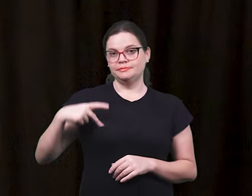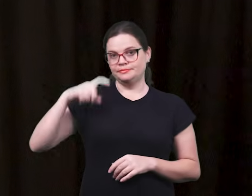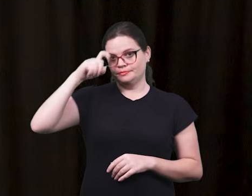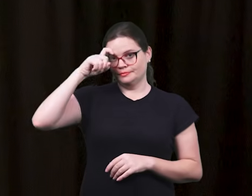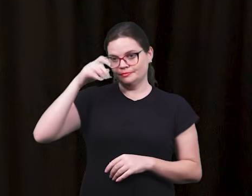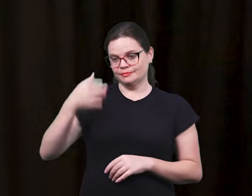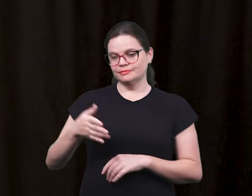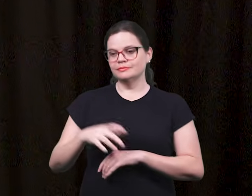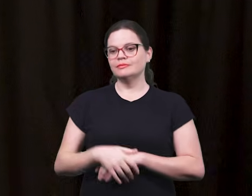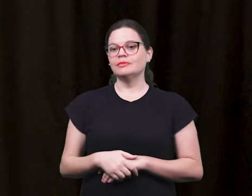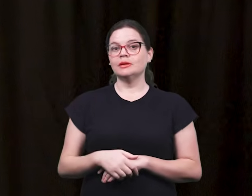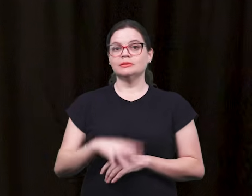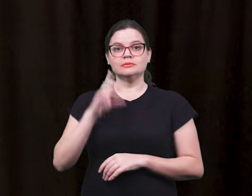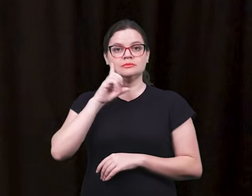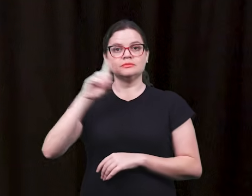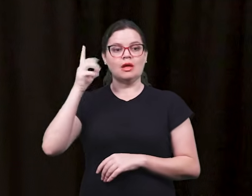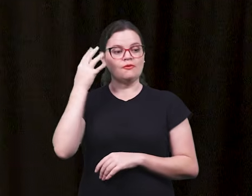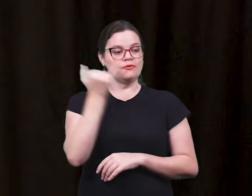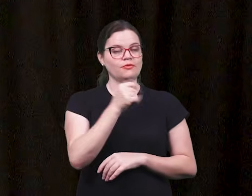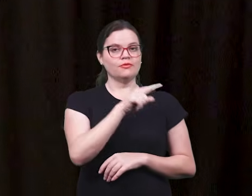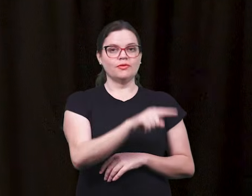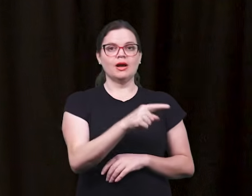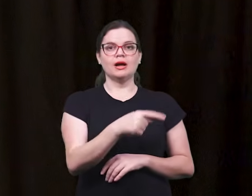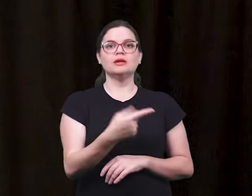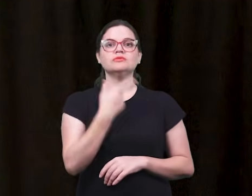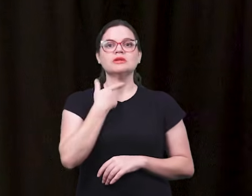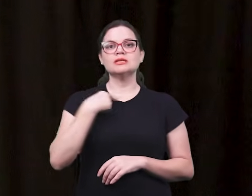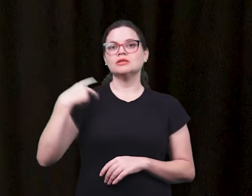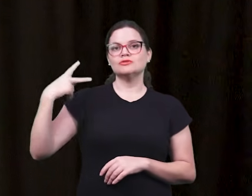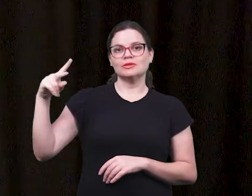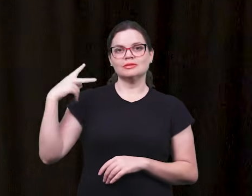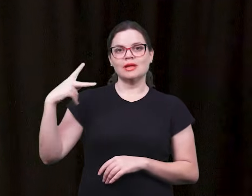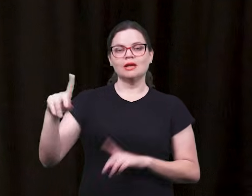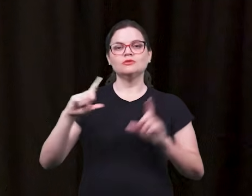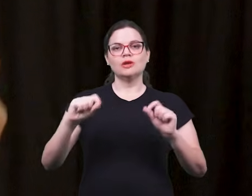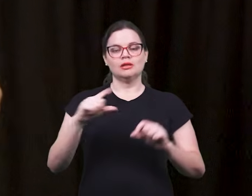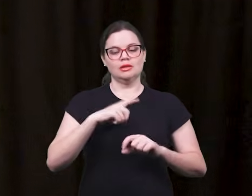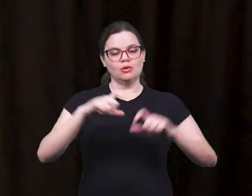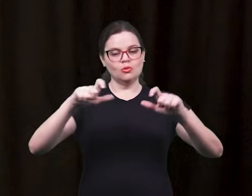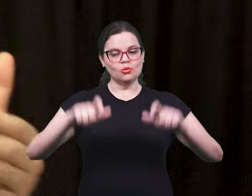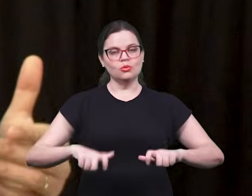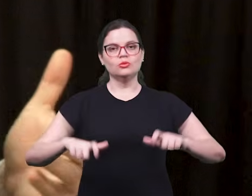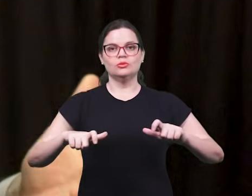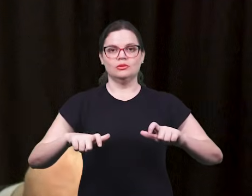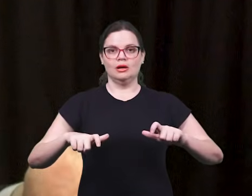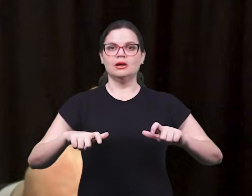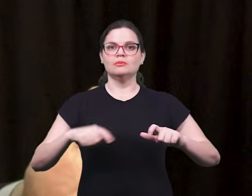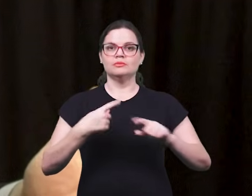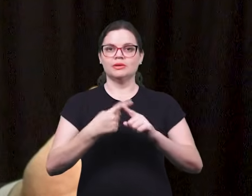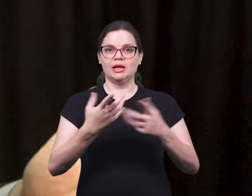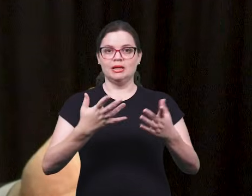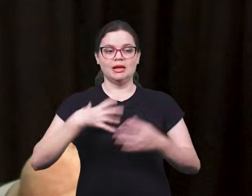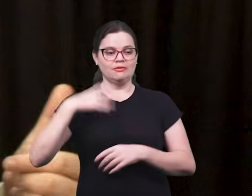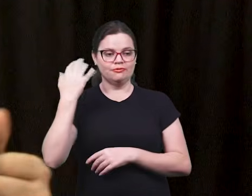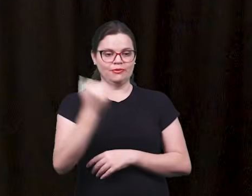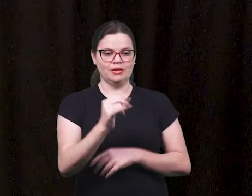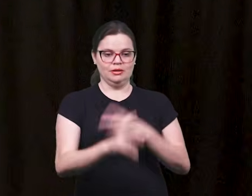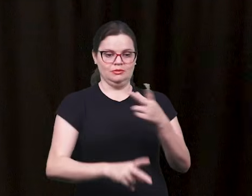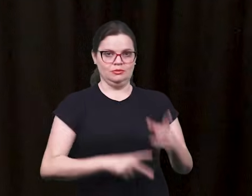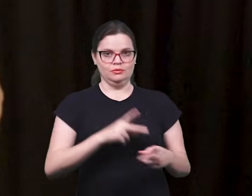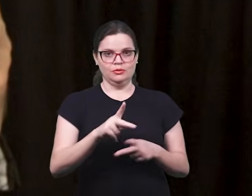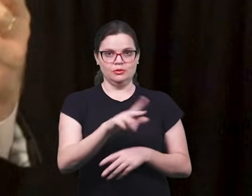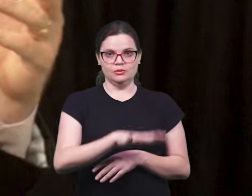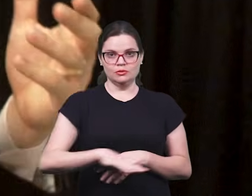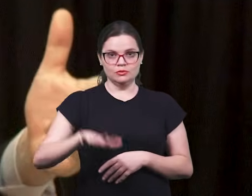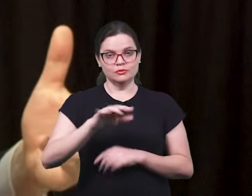Deus manifesta o seu desejo e o seu intento de não só falar com o seu povo,